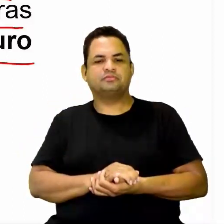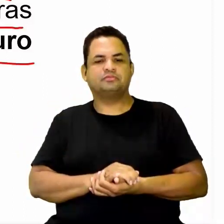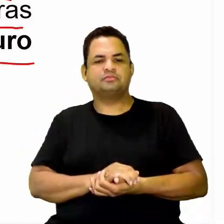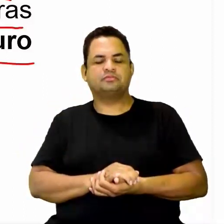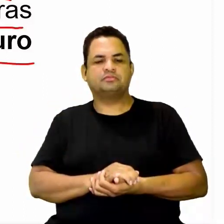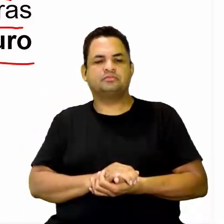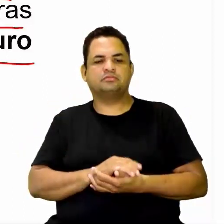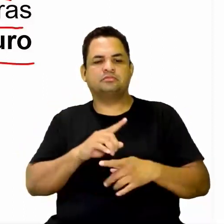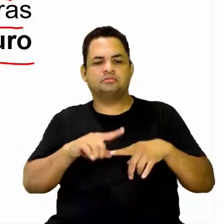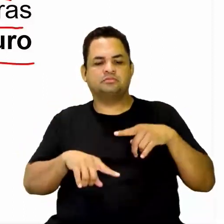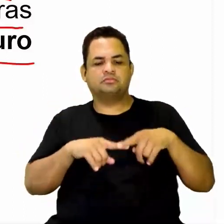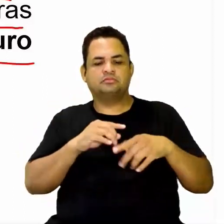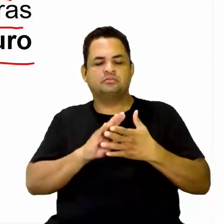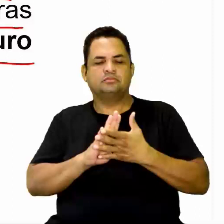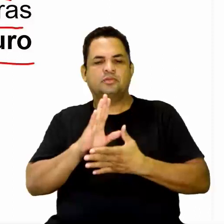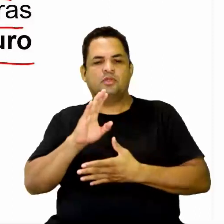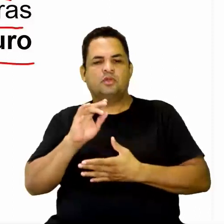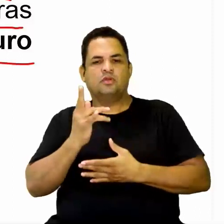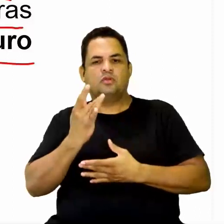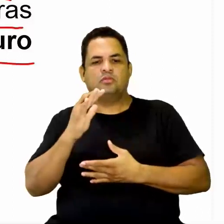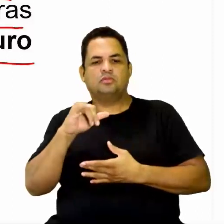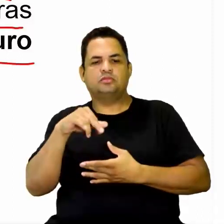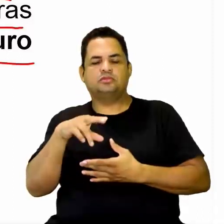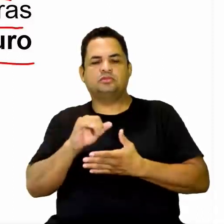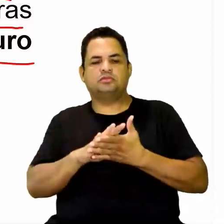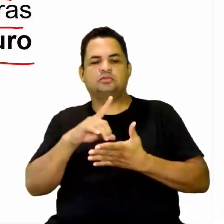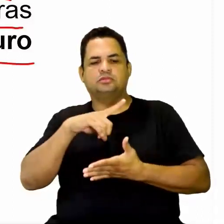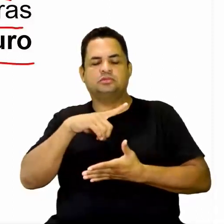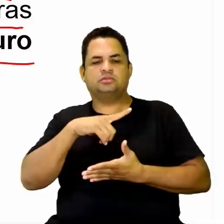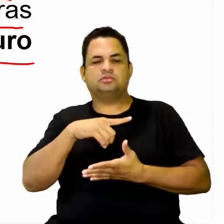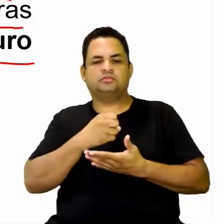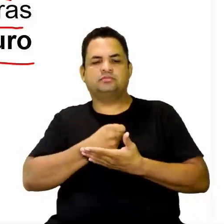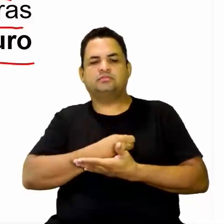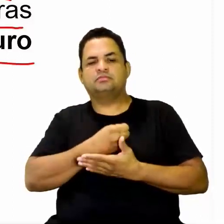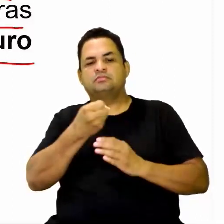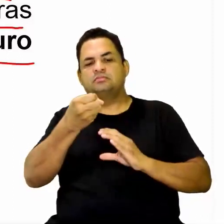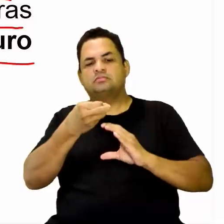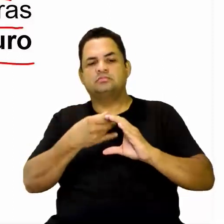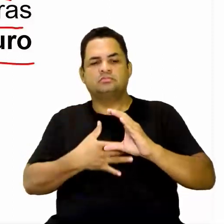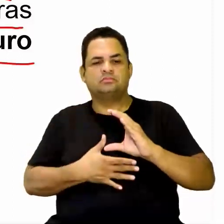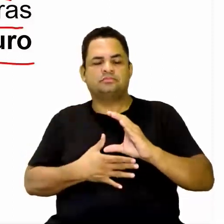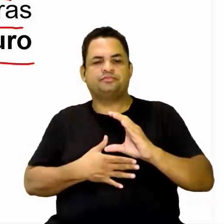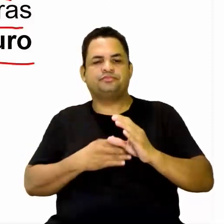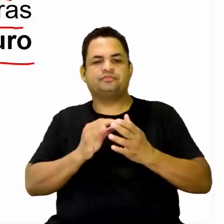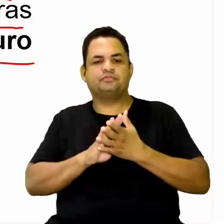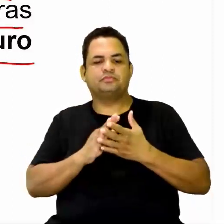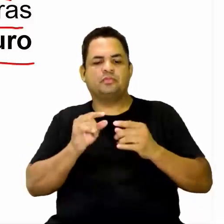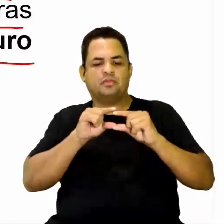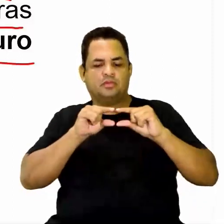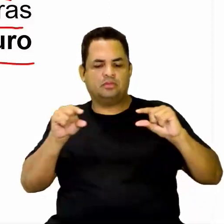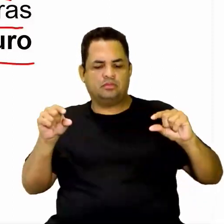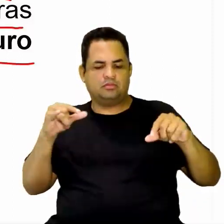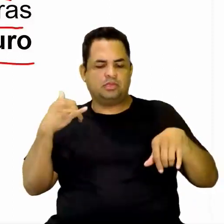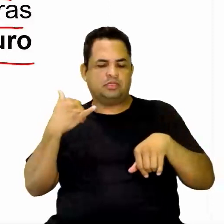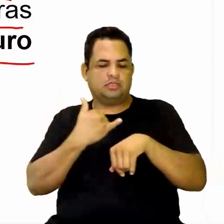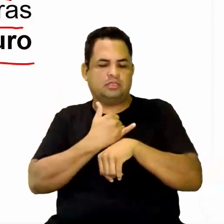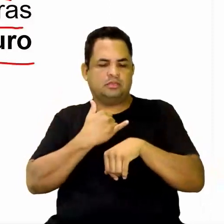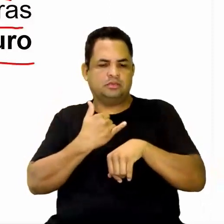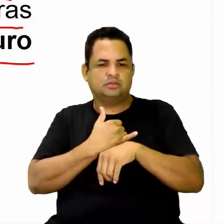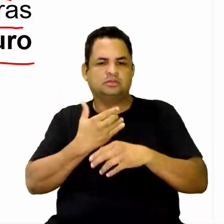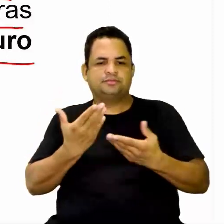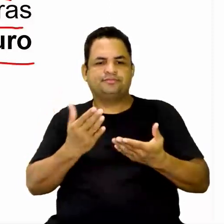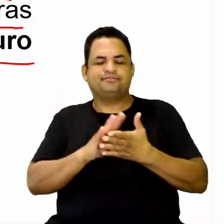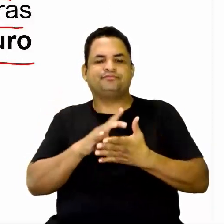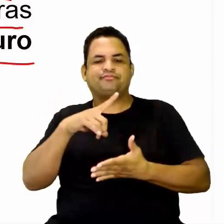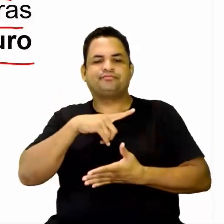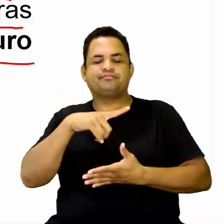material homogêneo, caracterizando uma liga metálica, né? Onde nós